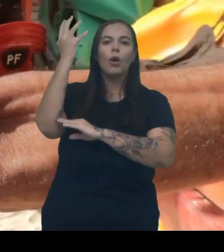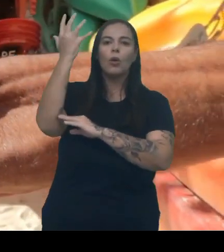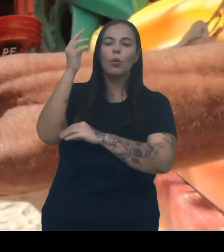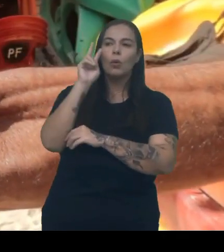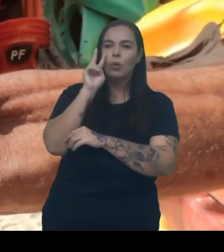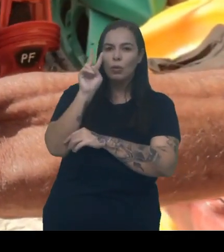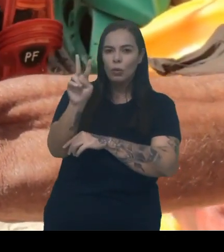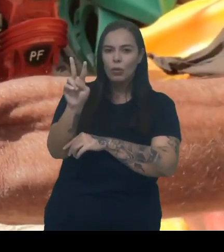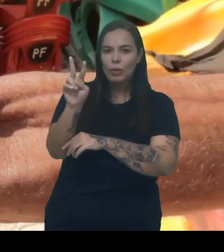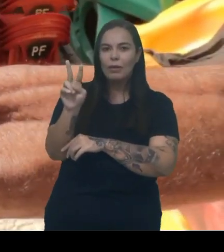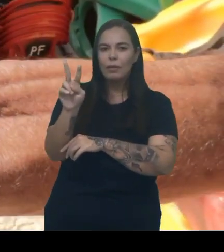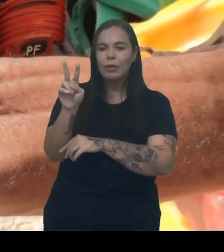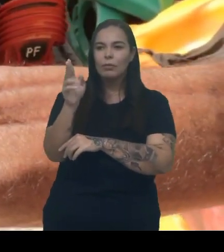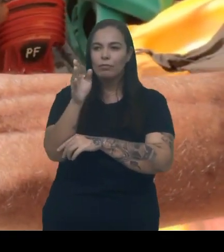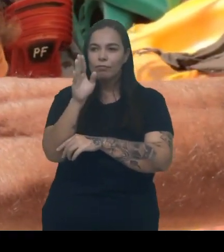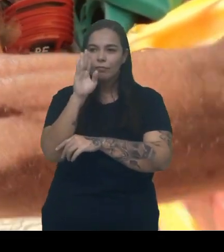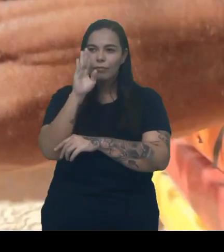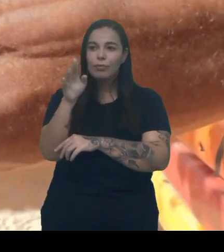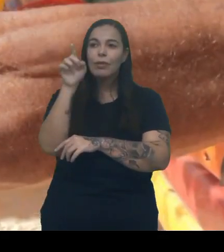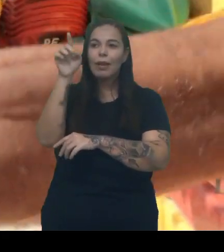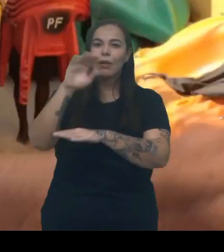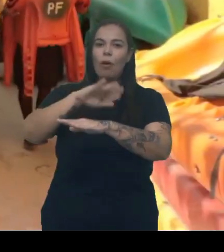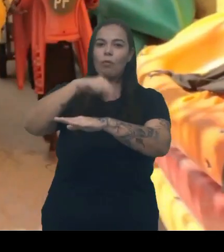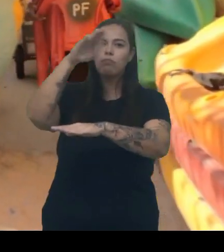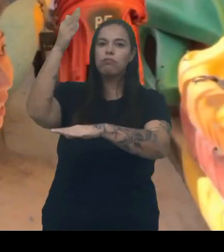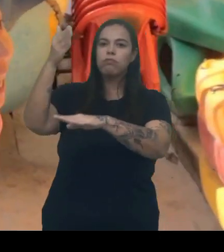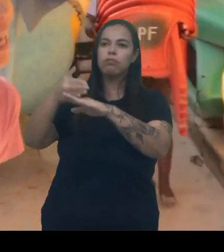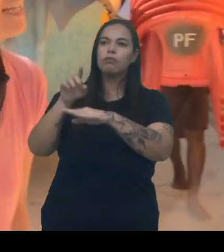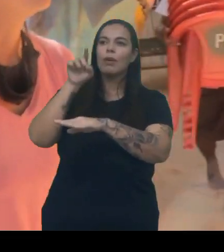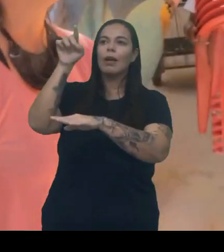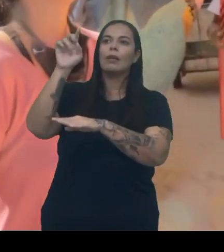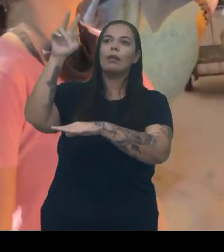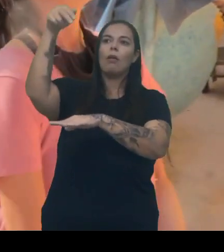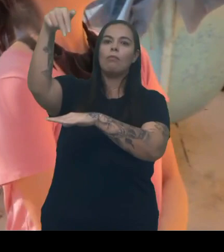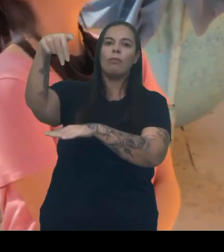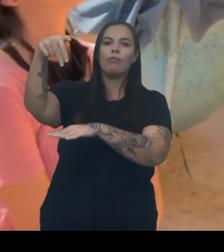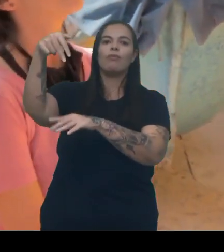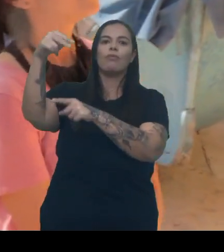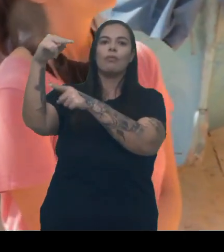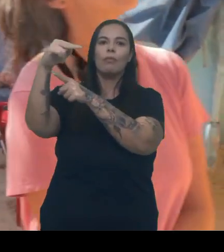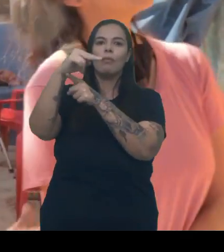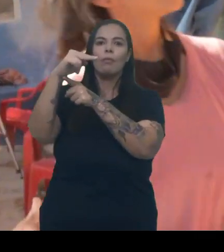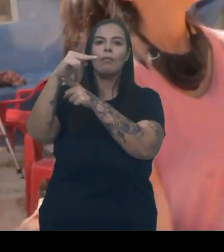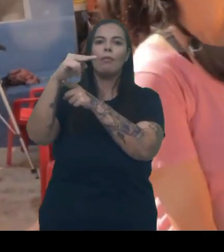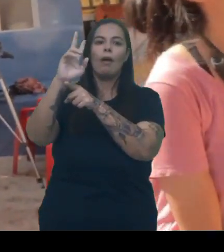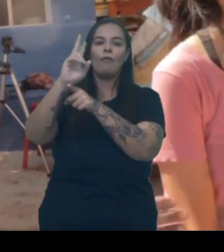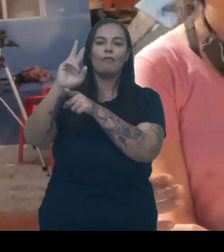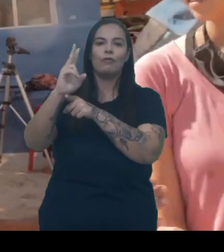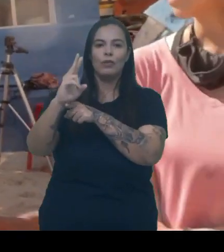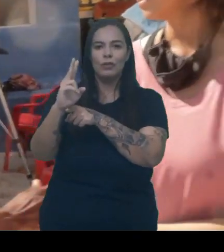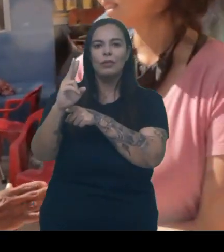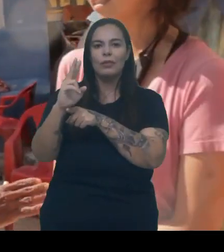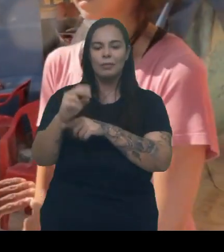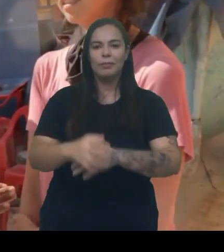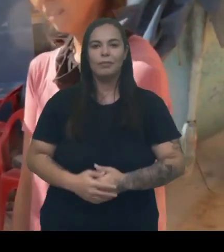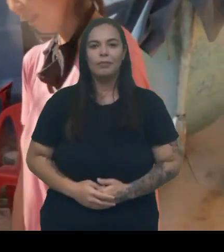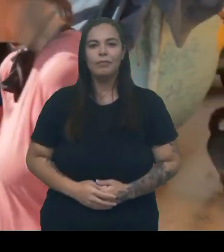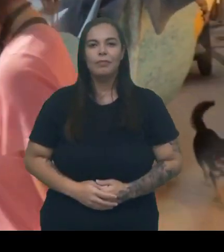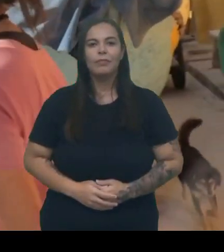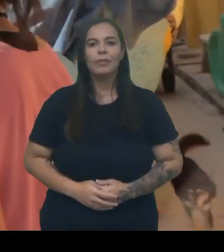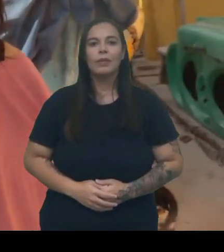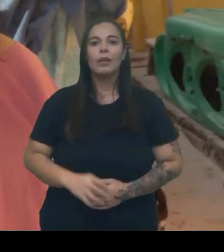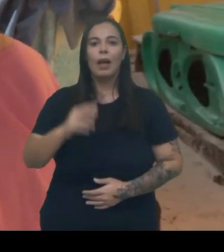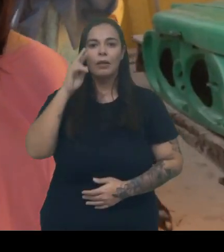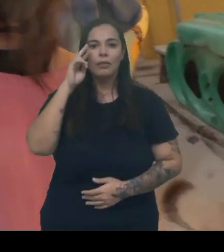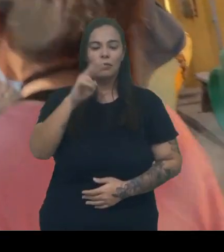aqui, essa direção Sim. aqui, ficava lá em cima. Ah, ali. Exatamente. Ficava lá. Aí, conclusão.